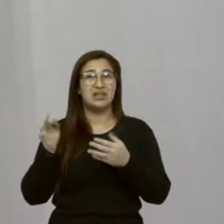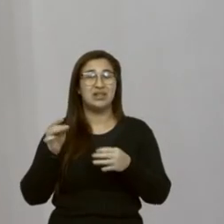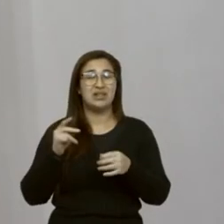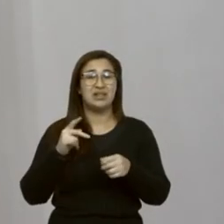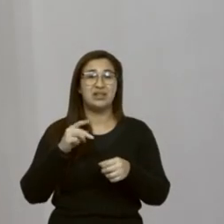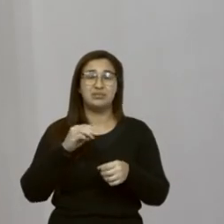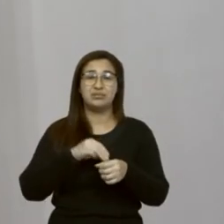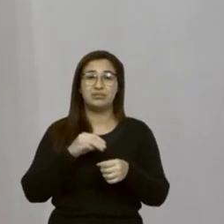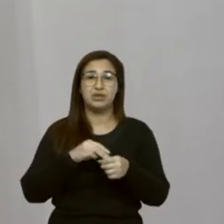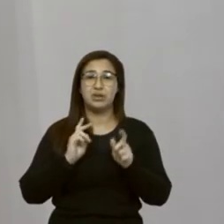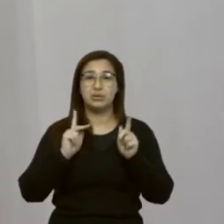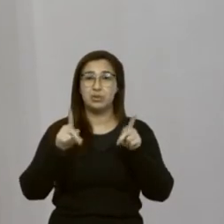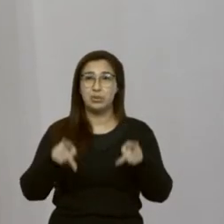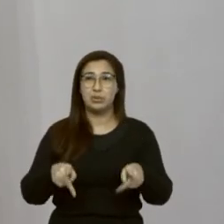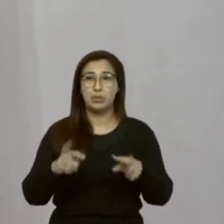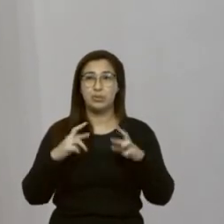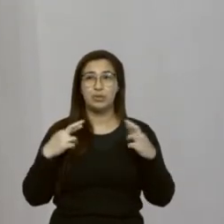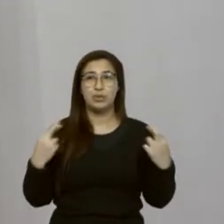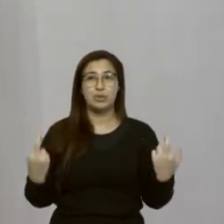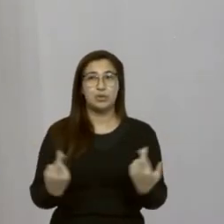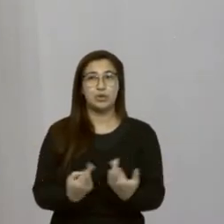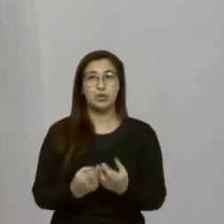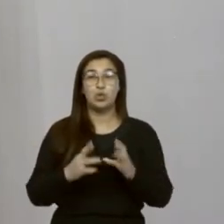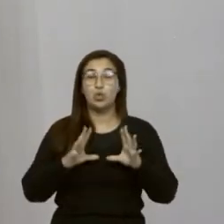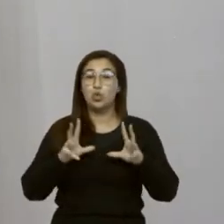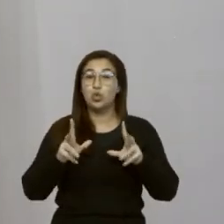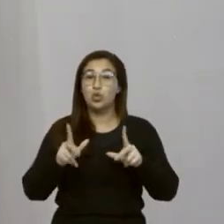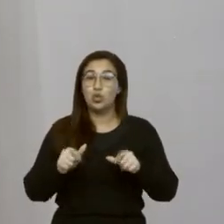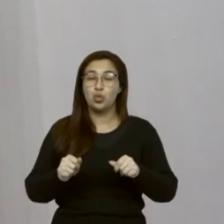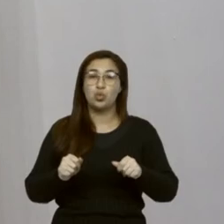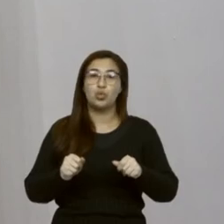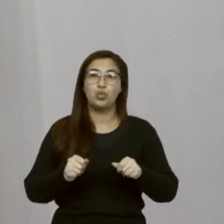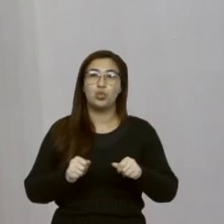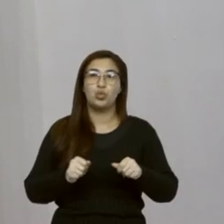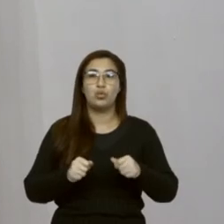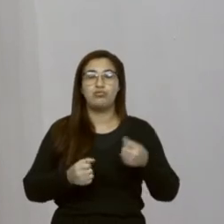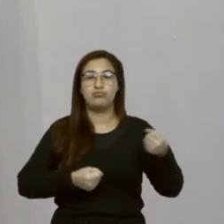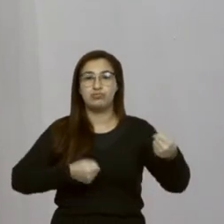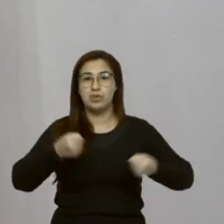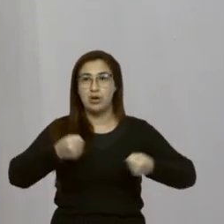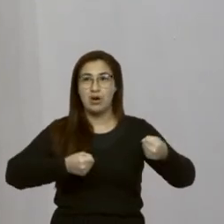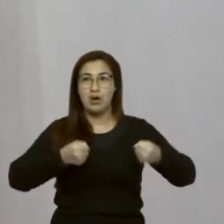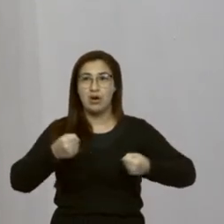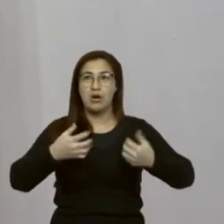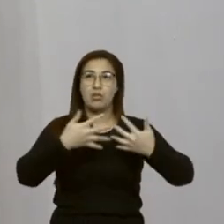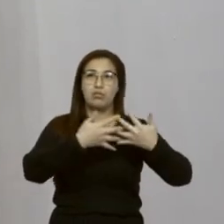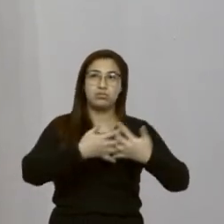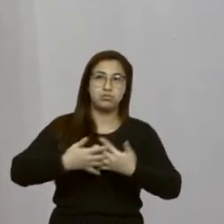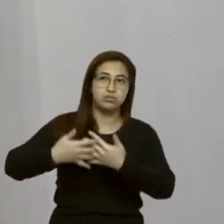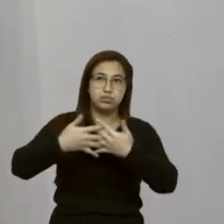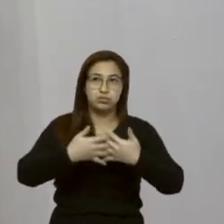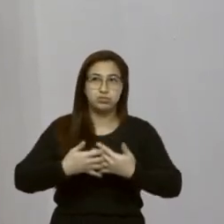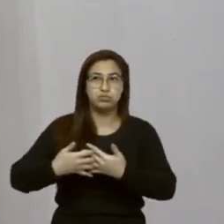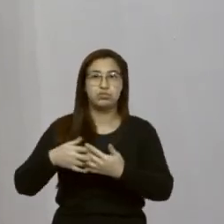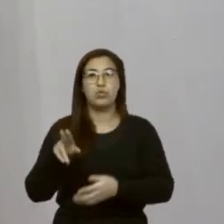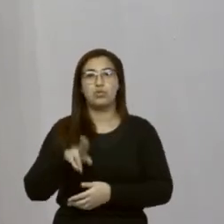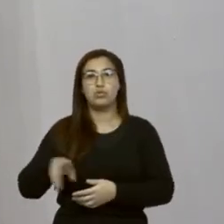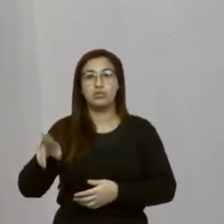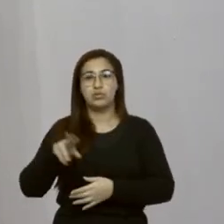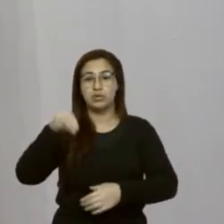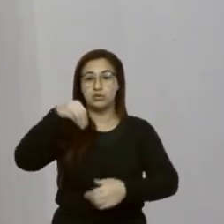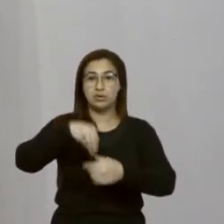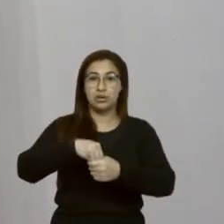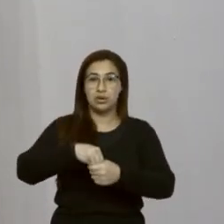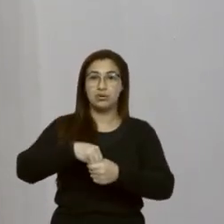Redondo. Todo o trânsito passando por dentro da cidade, caminhões. E nós soubemos que todo